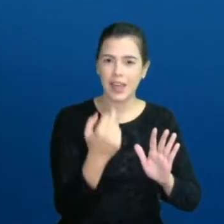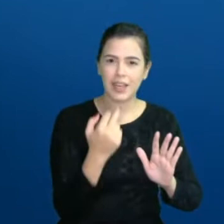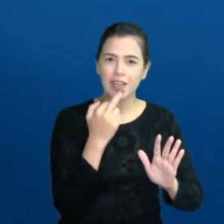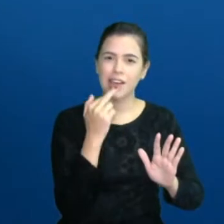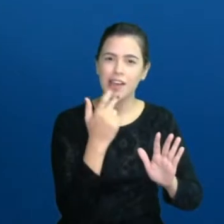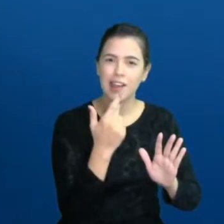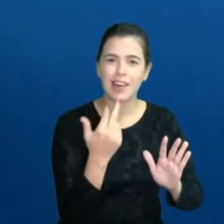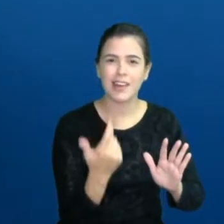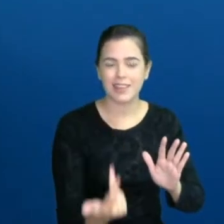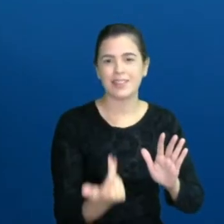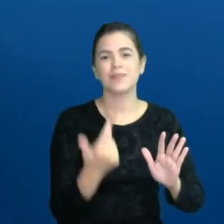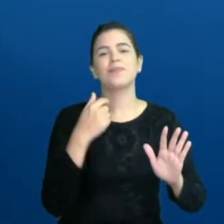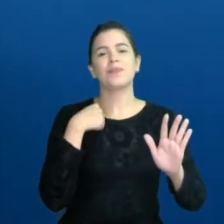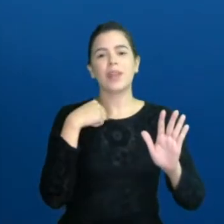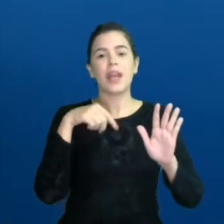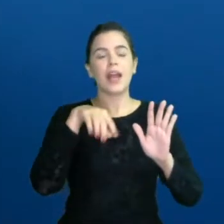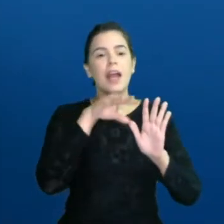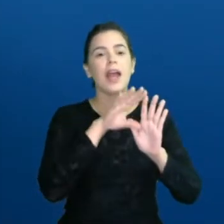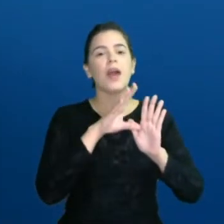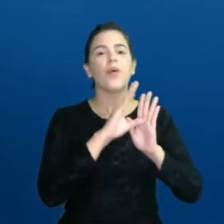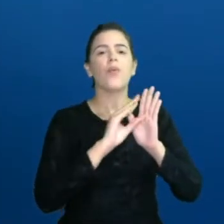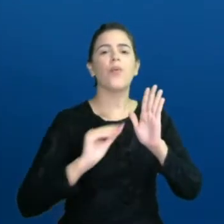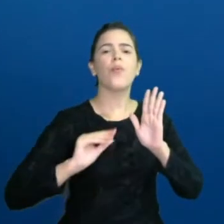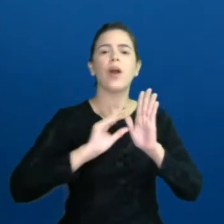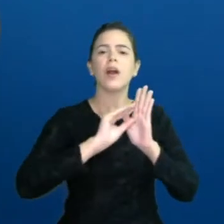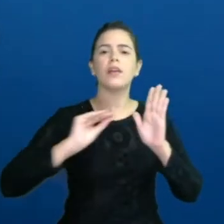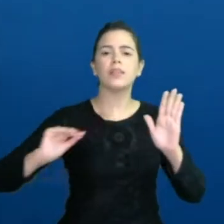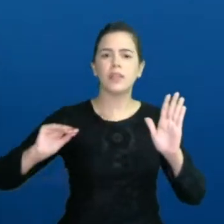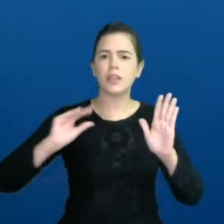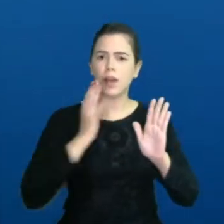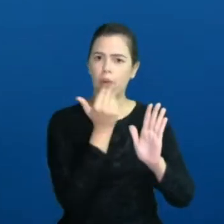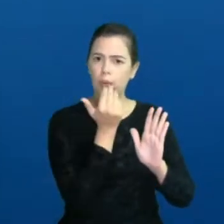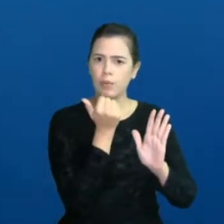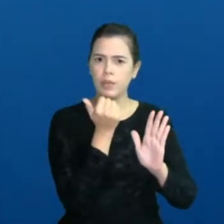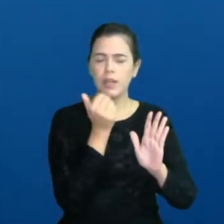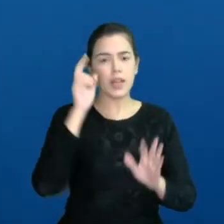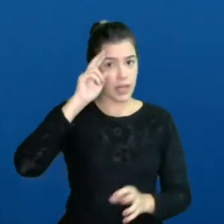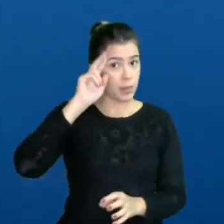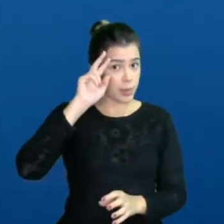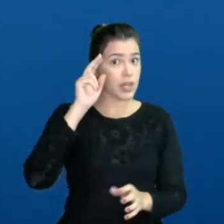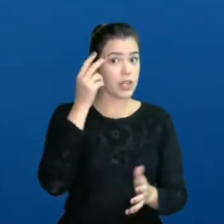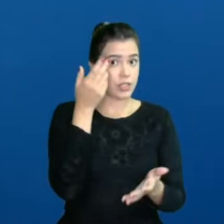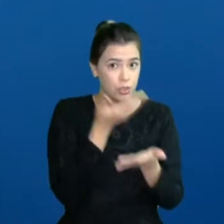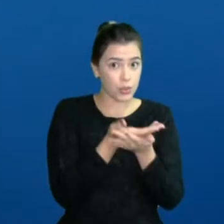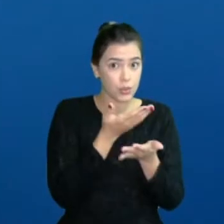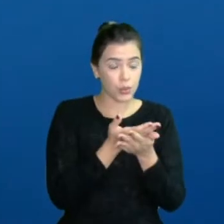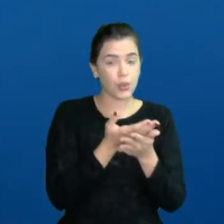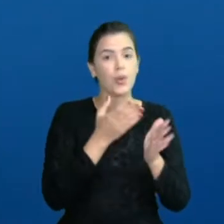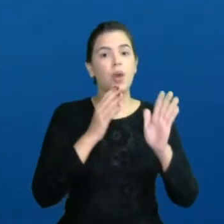aqui embaixo. É uma receita? Vocês lembram que a gente estudou que era uma receita?